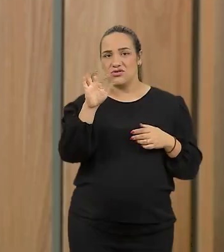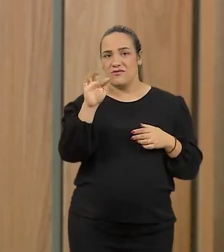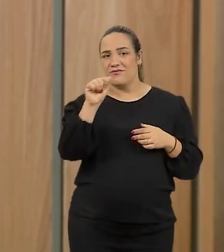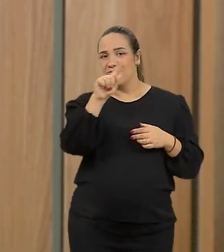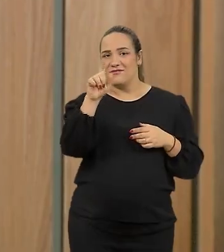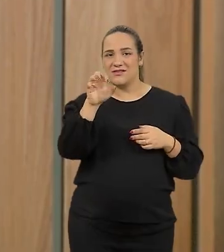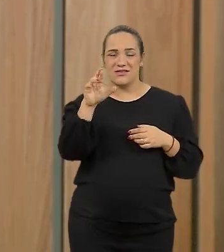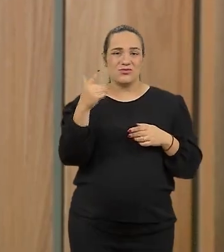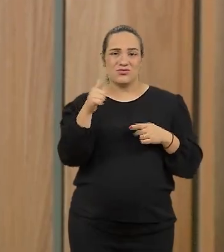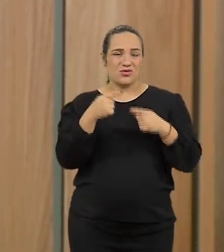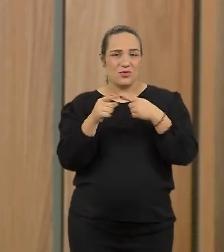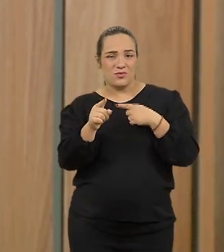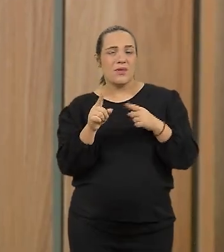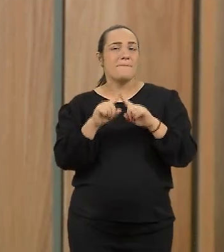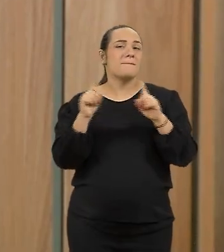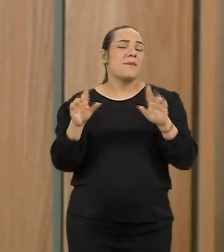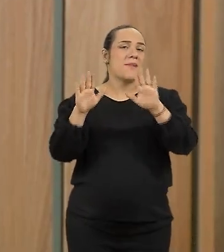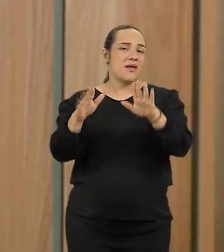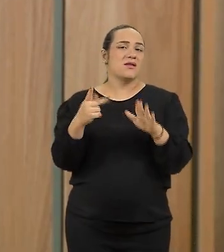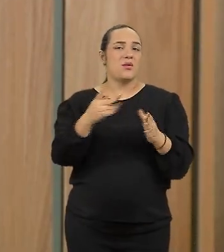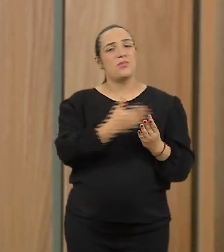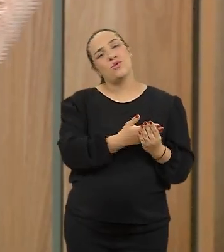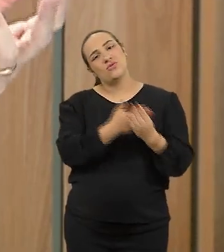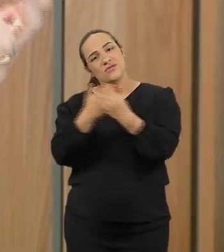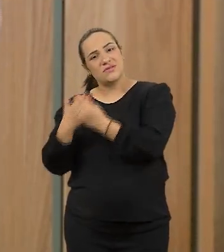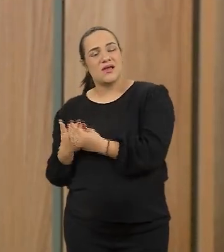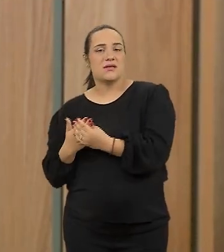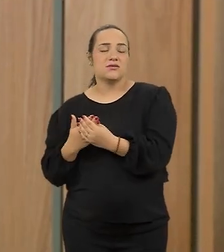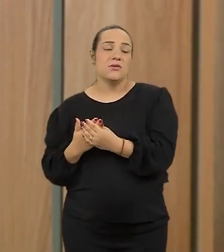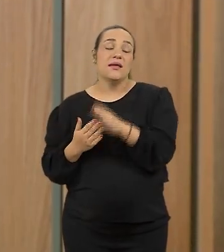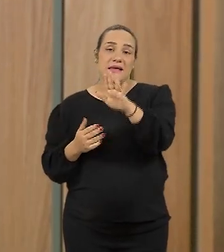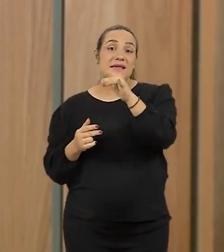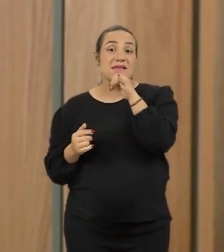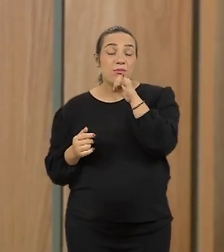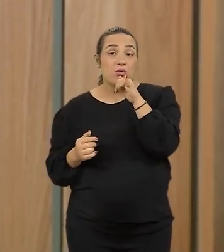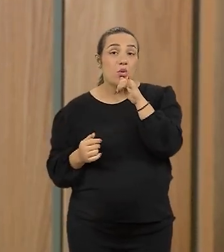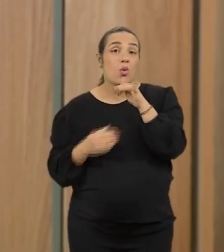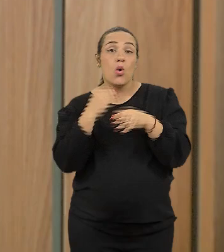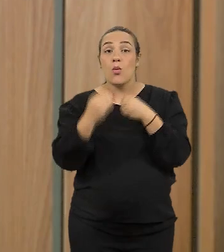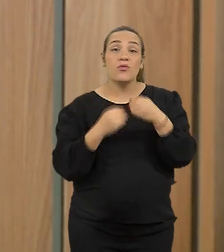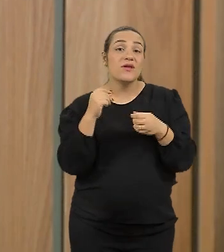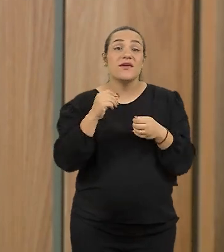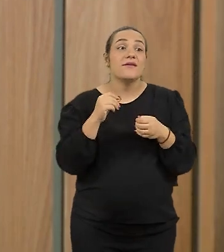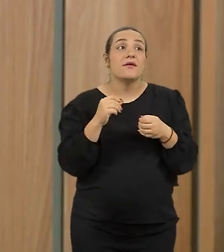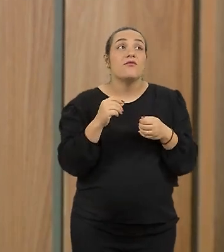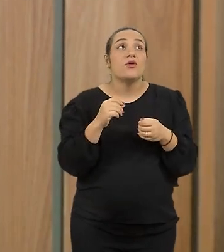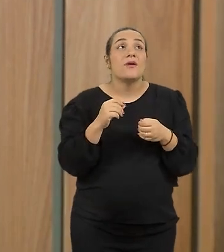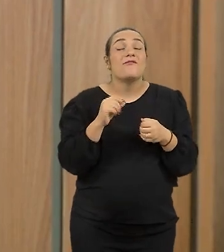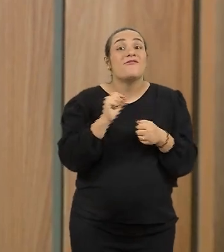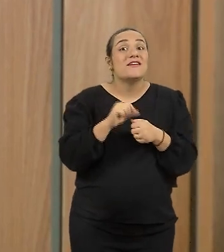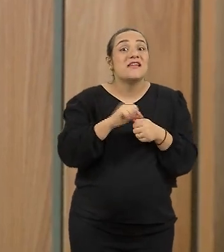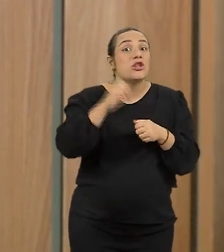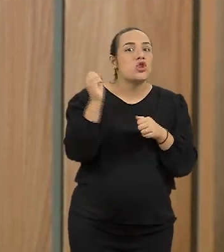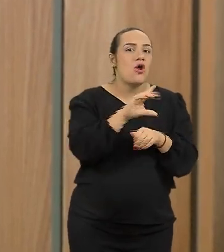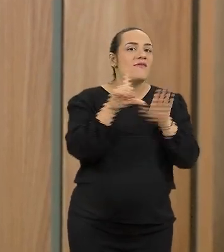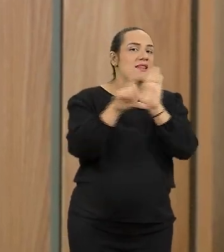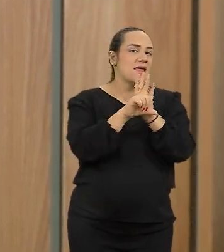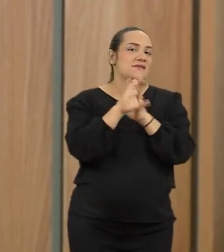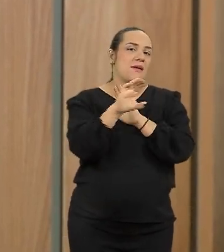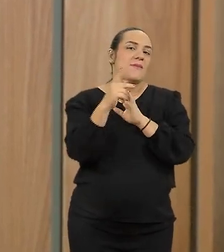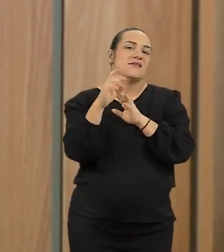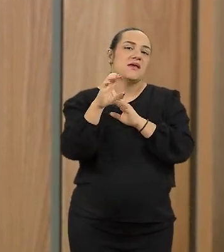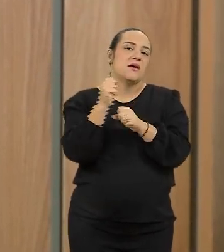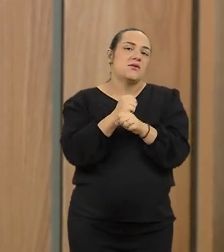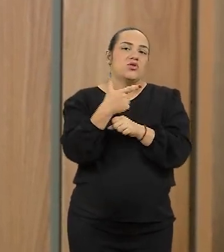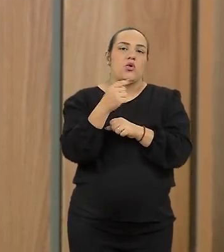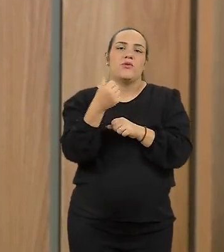visão do senhor, o processo legislativo, já que estamos na Assembleia, o processo legislativo do Código de 2015,